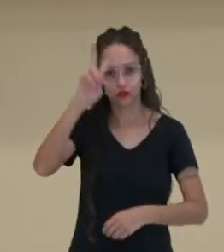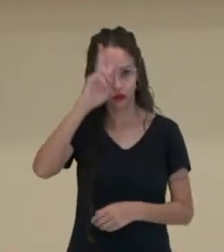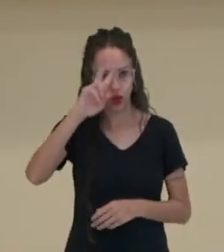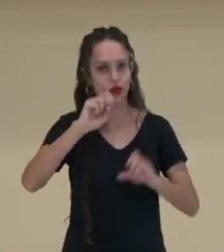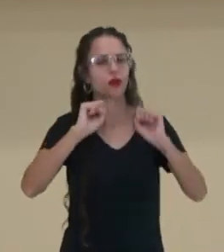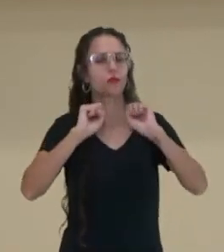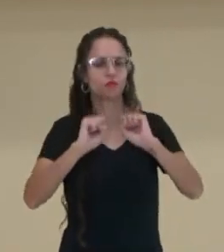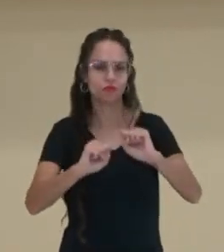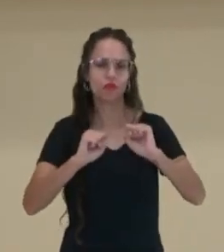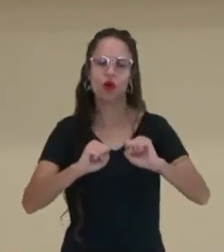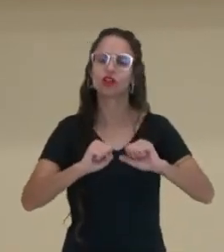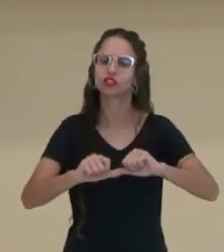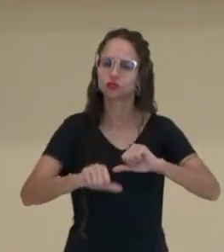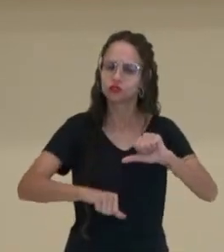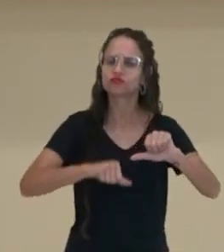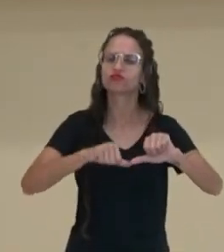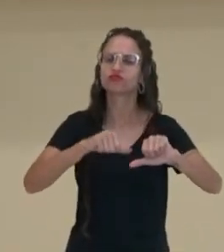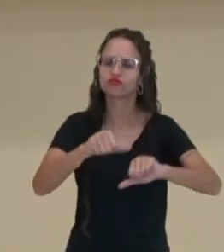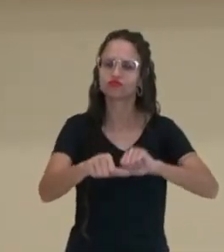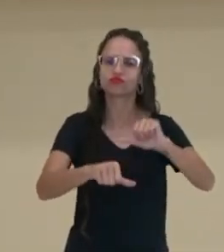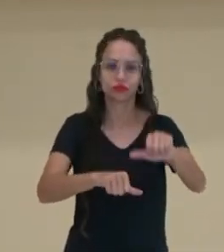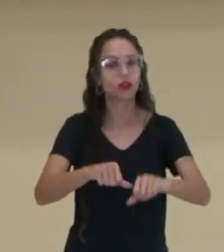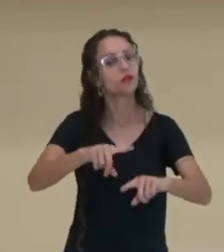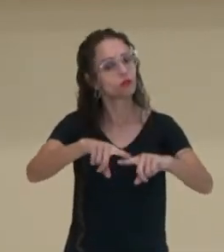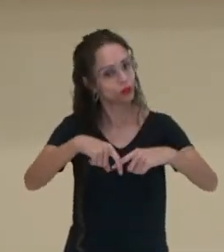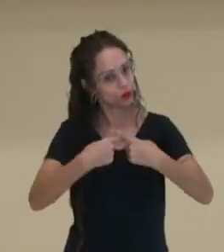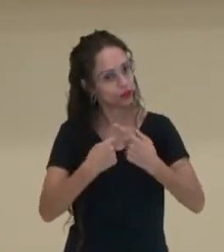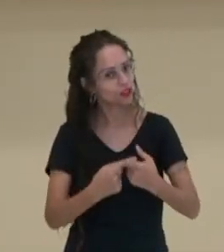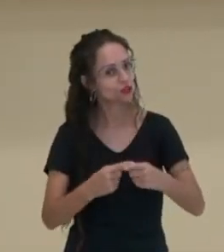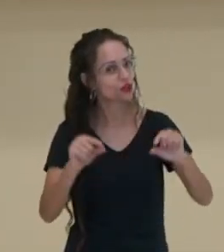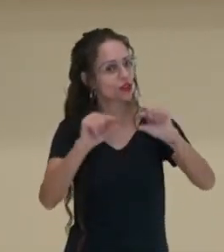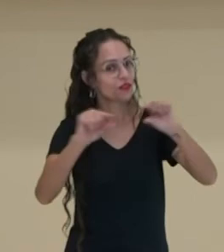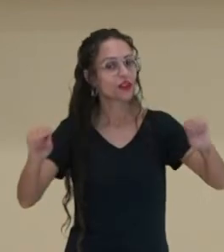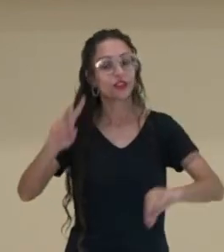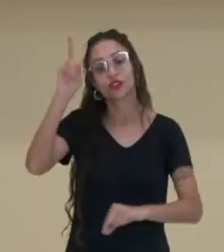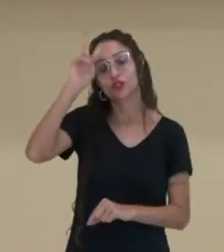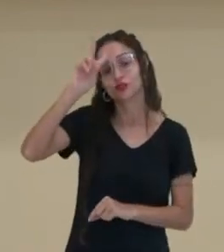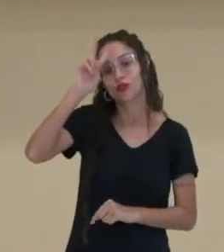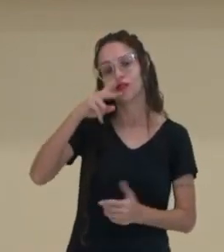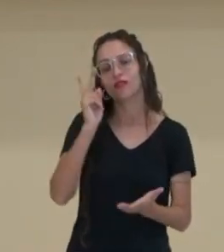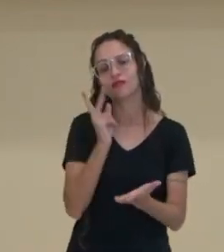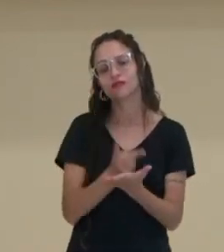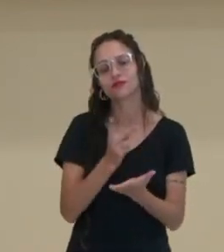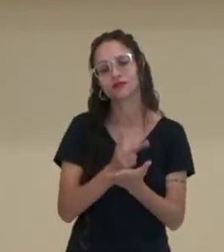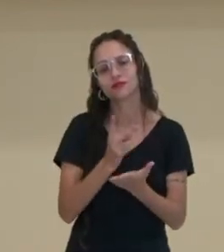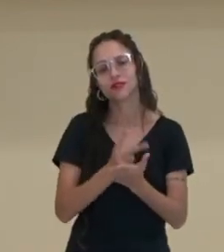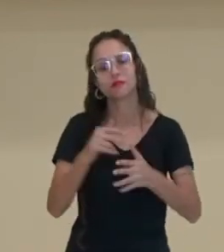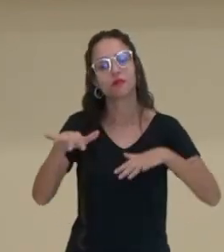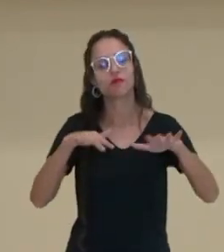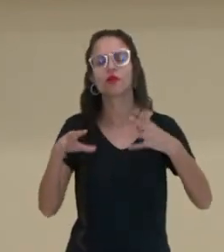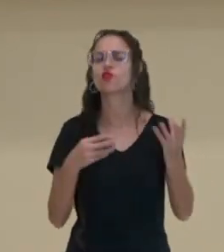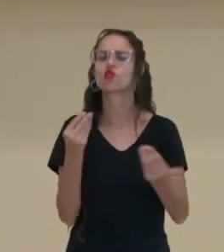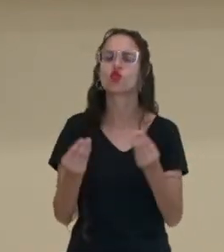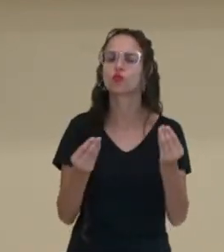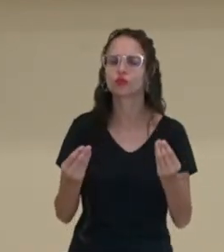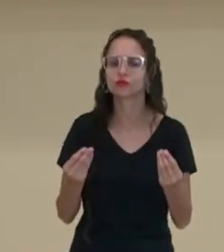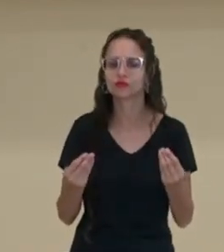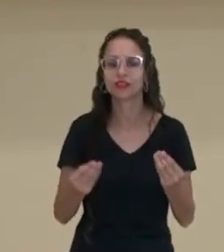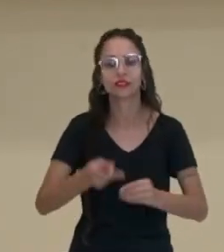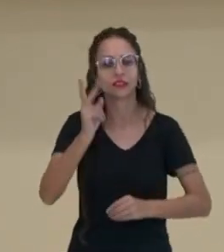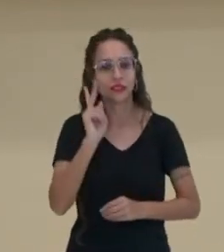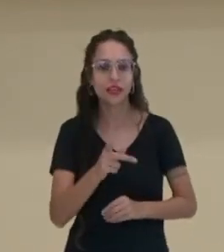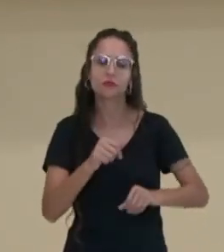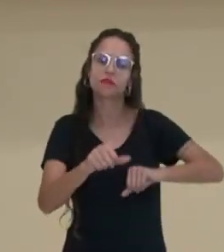ser sempre reescrita. Por isso, inclusive, a frase que a história está sempre em mutação. Como assim? Está sempre